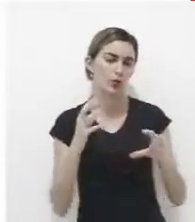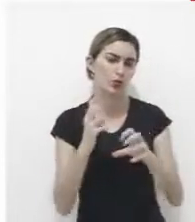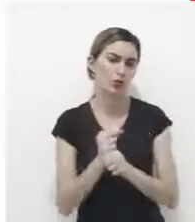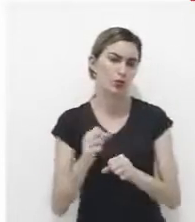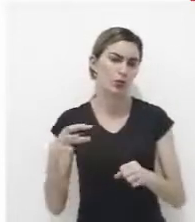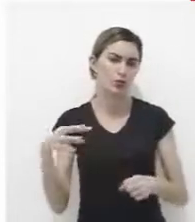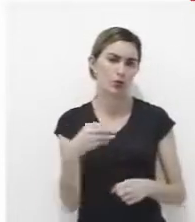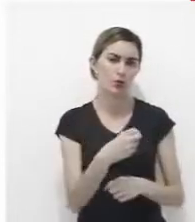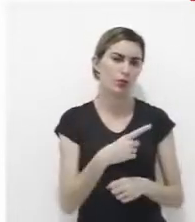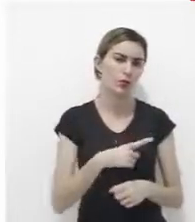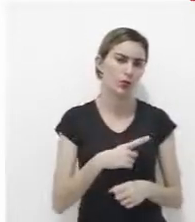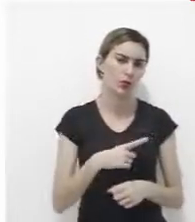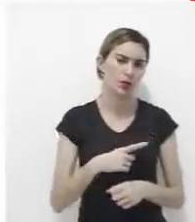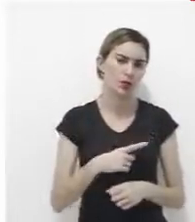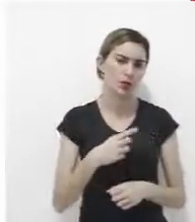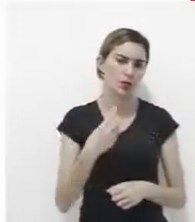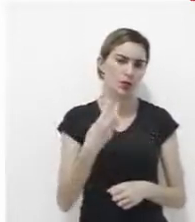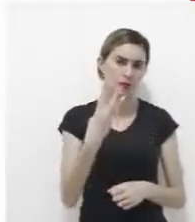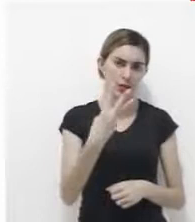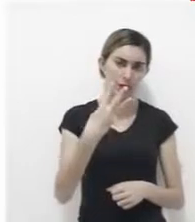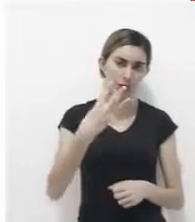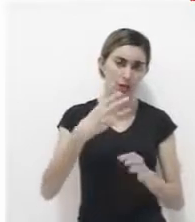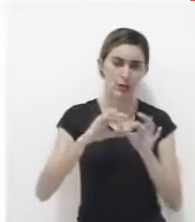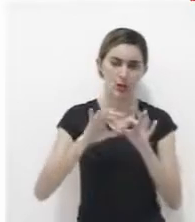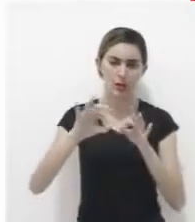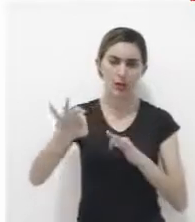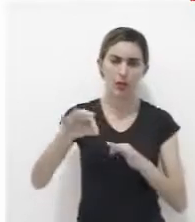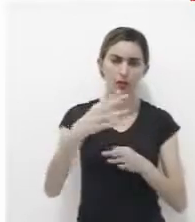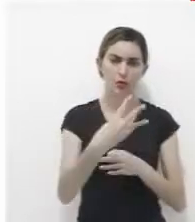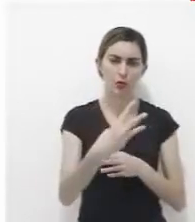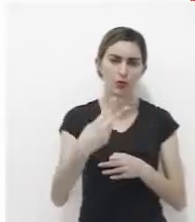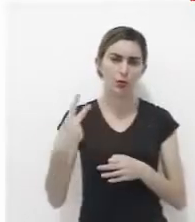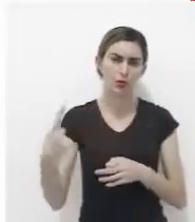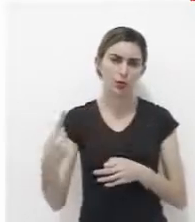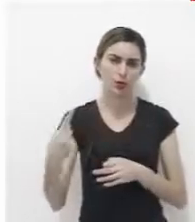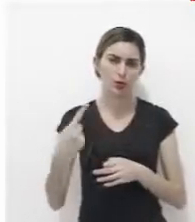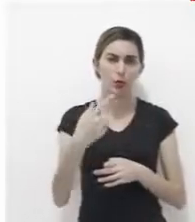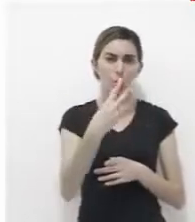1,41. Somando tudo, temos